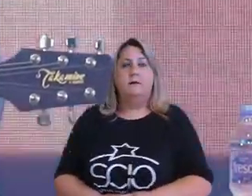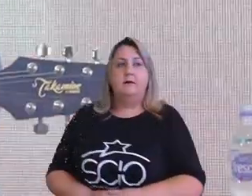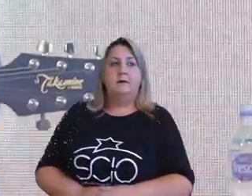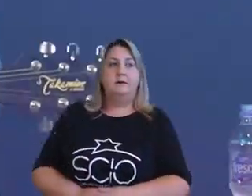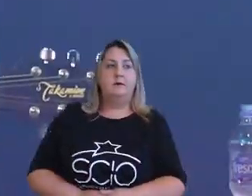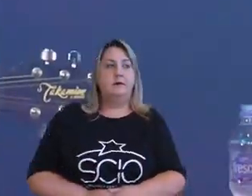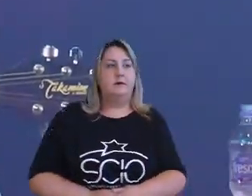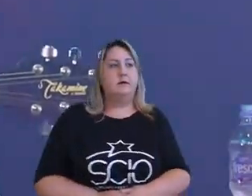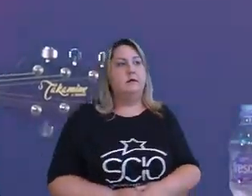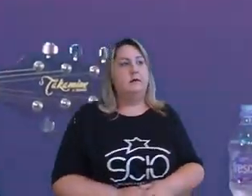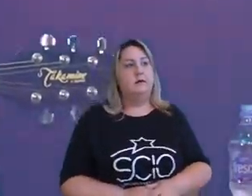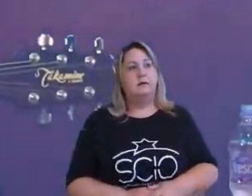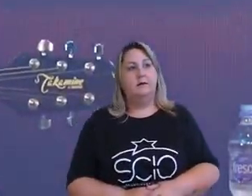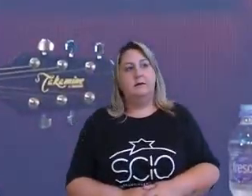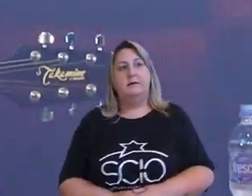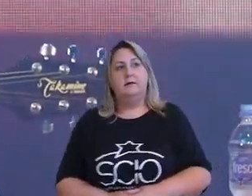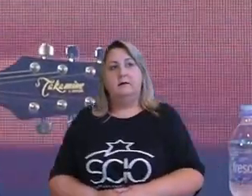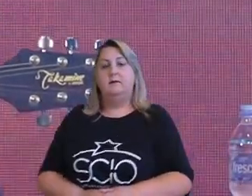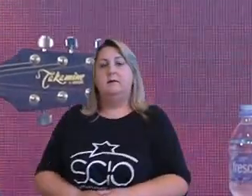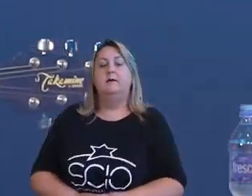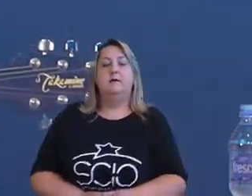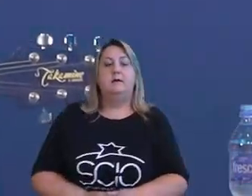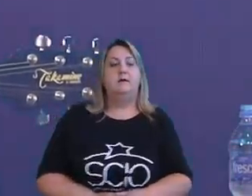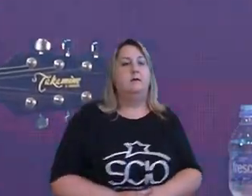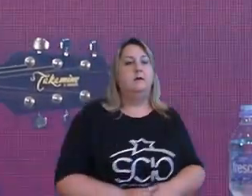Camila, Lilian Diniz,